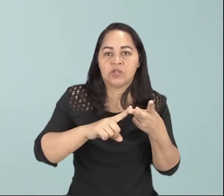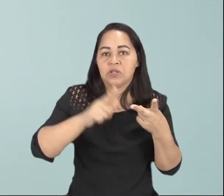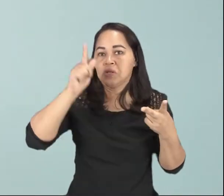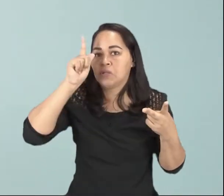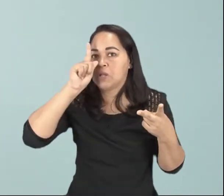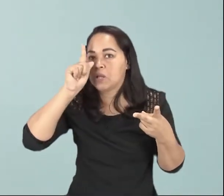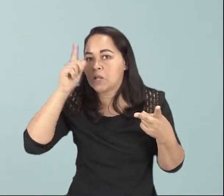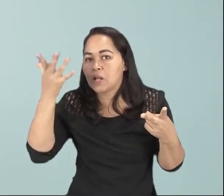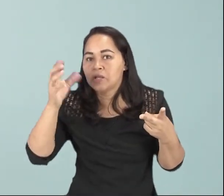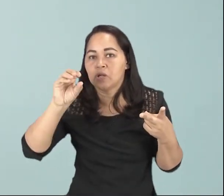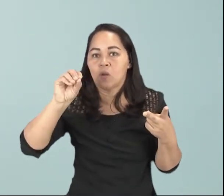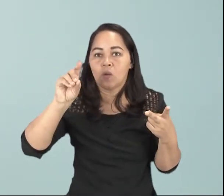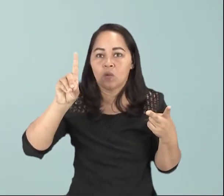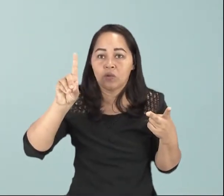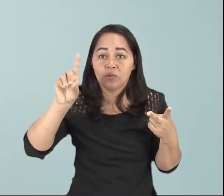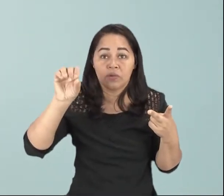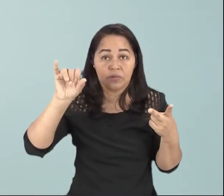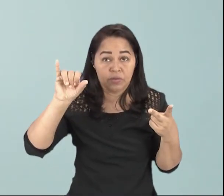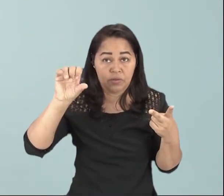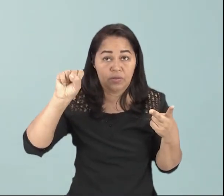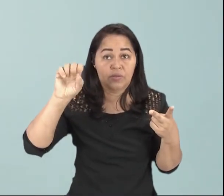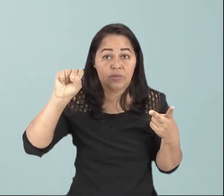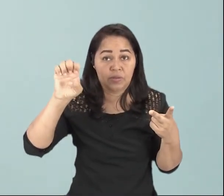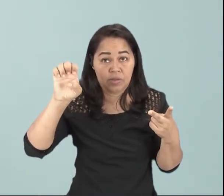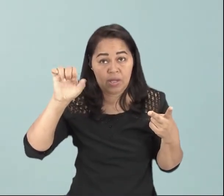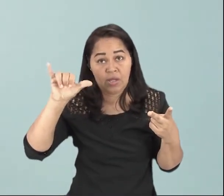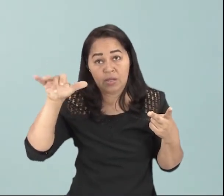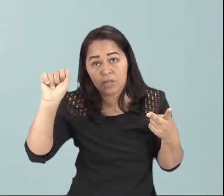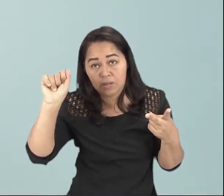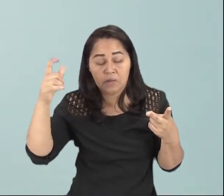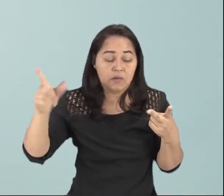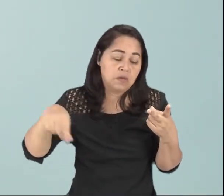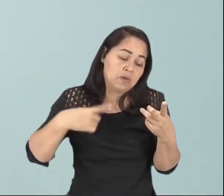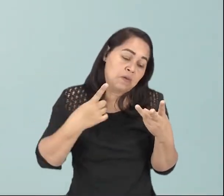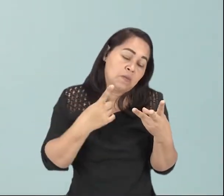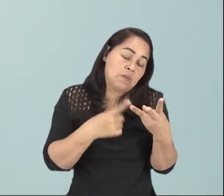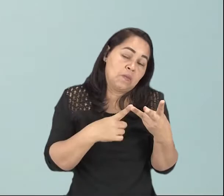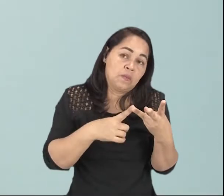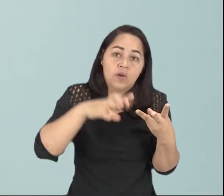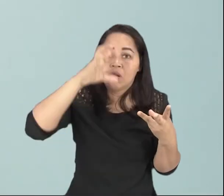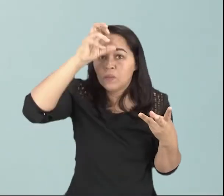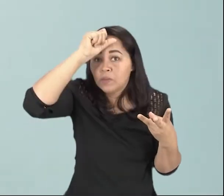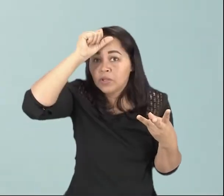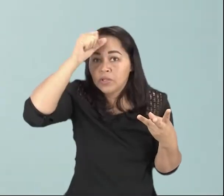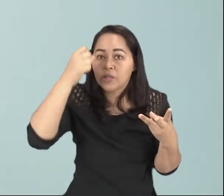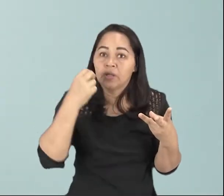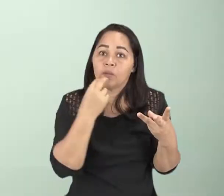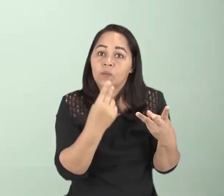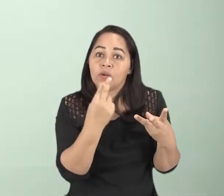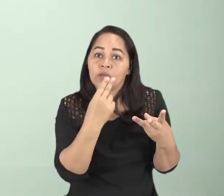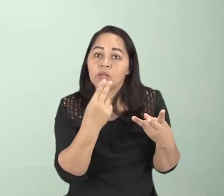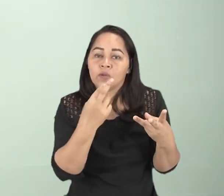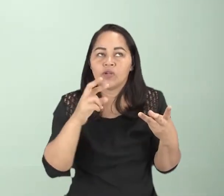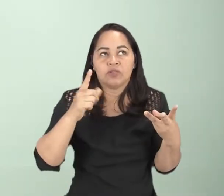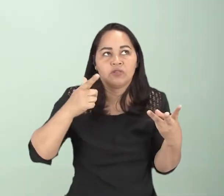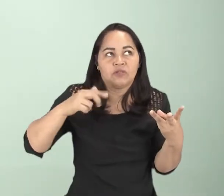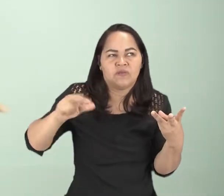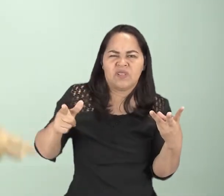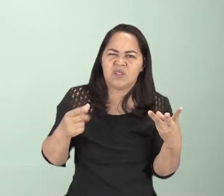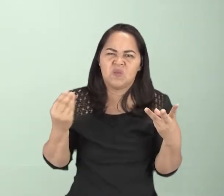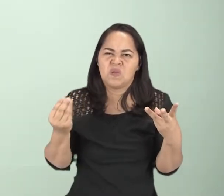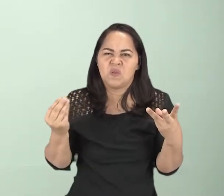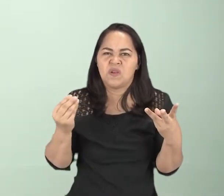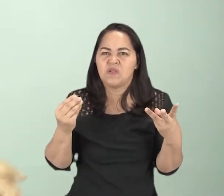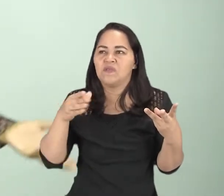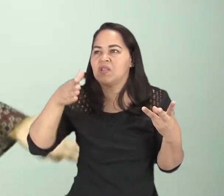Odisseia, que nós vamos falar na próxima aula, na aula 4, aguardo vocês. Nós podemos também aprender um novo idioma. Ah, mas na